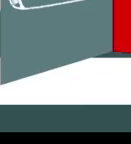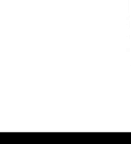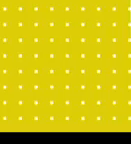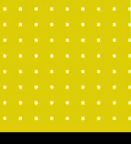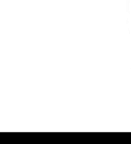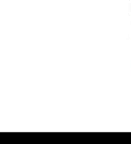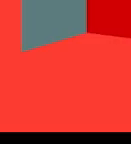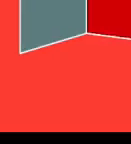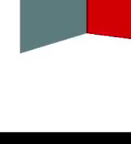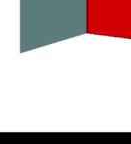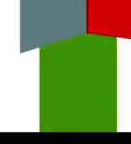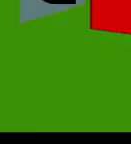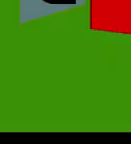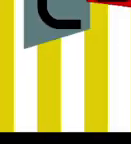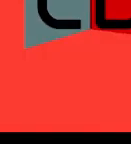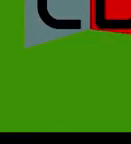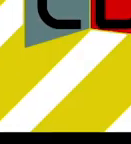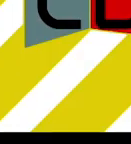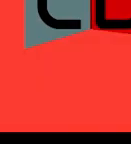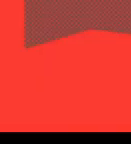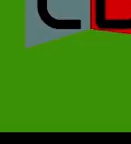1 E